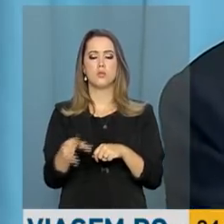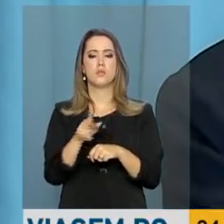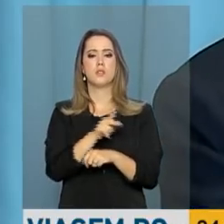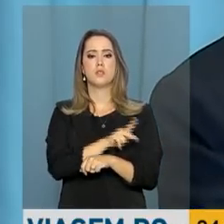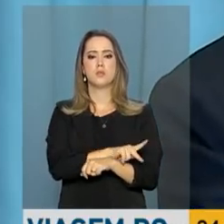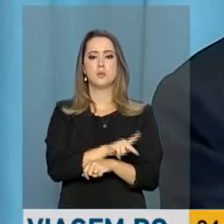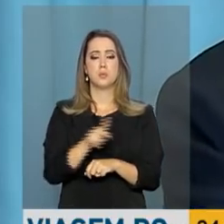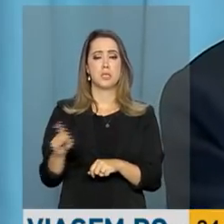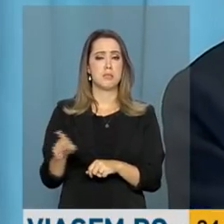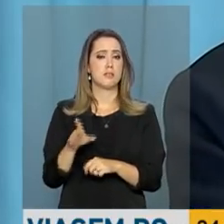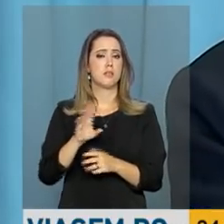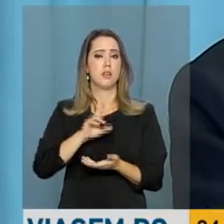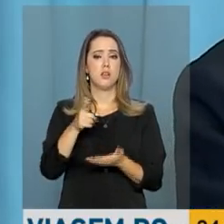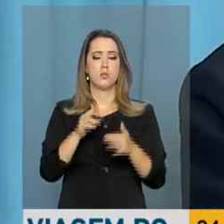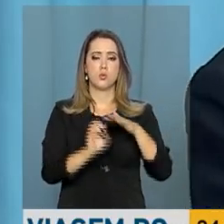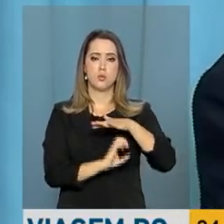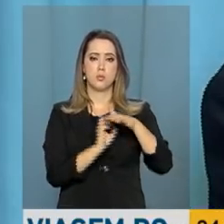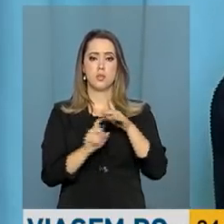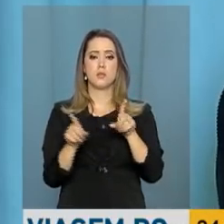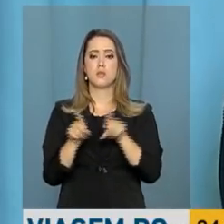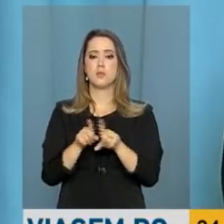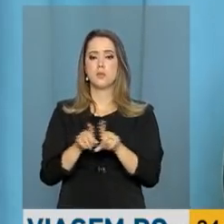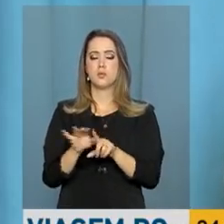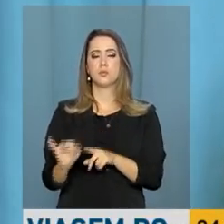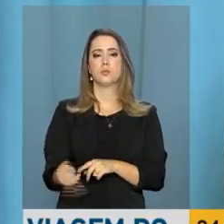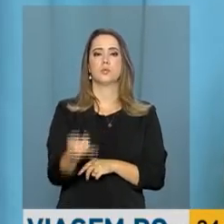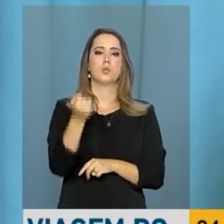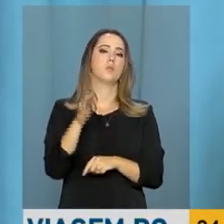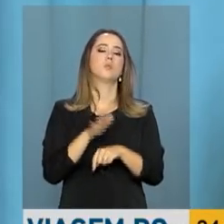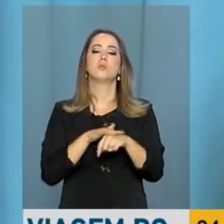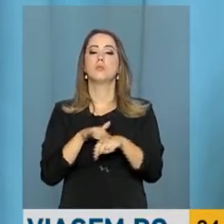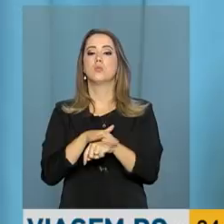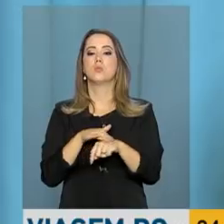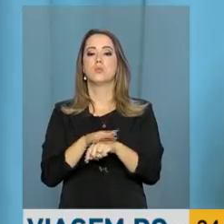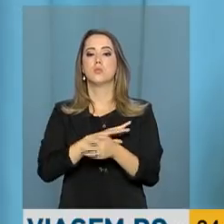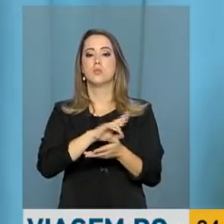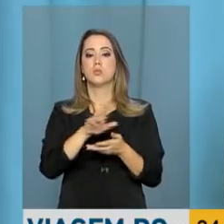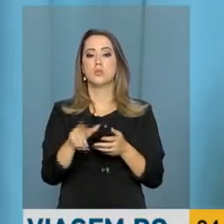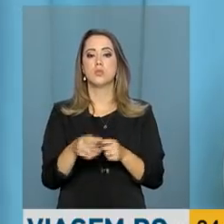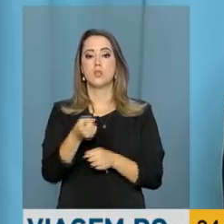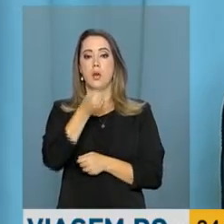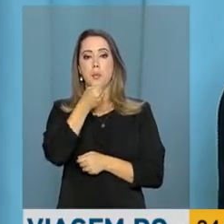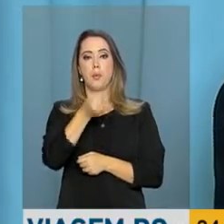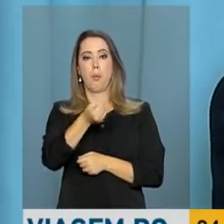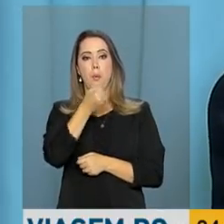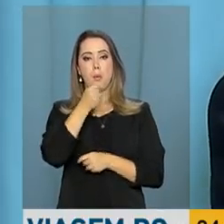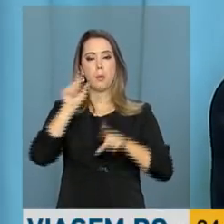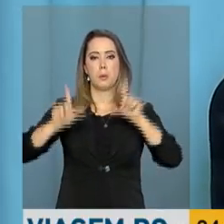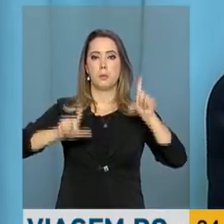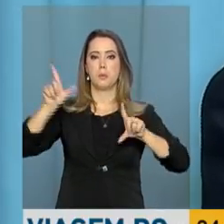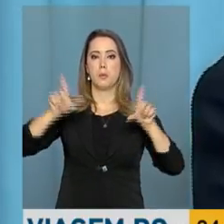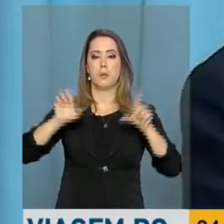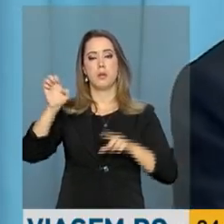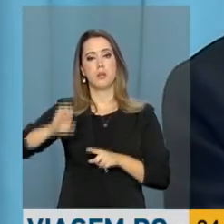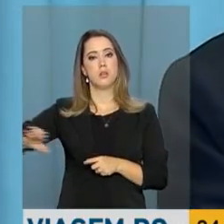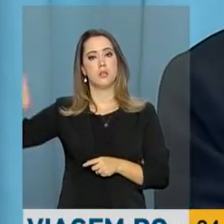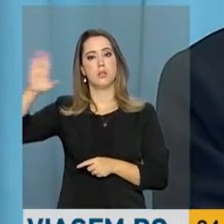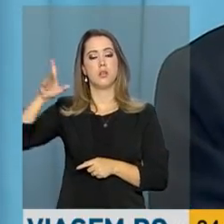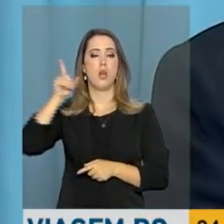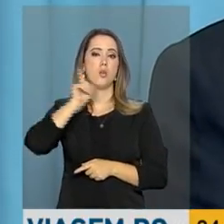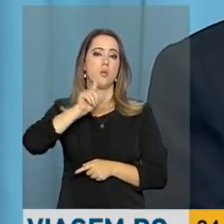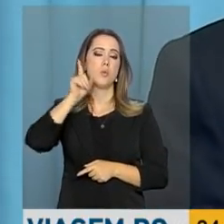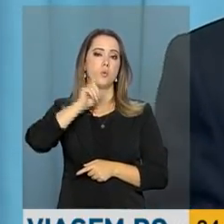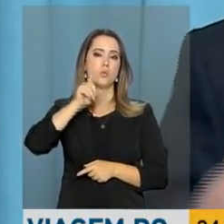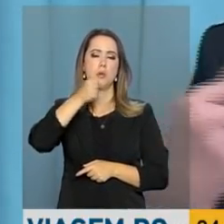empresas e autoridades governamentais, mas também tive a oportunidade de falar para vários canais de televisão da Europa, dos Estados Unidos,